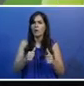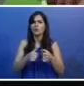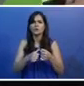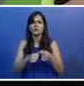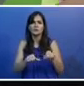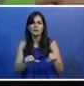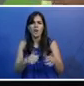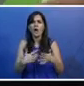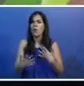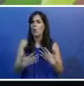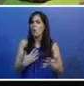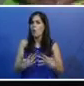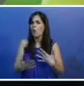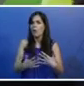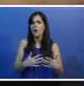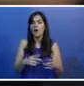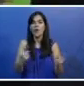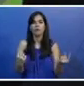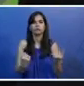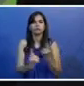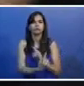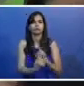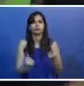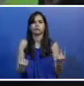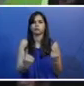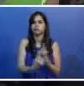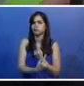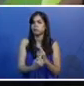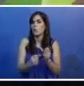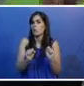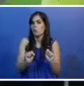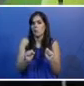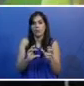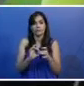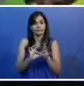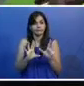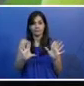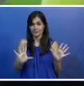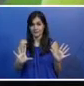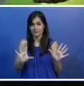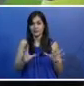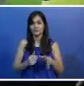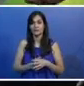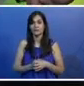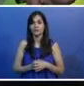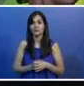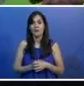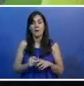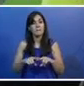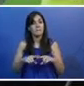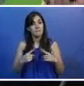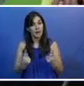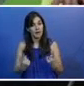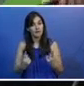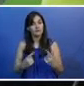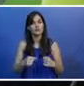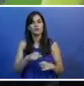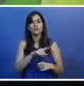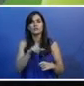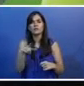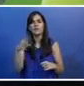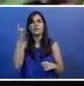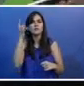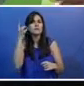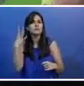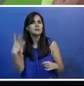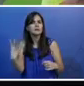de qualquer forma de ordem aqui, as letras e os números. Por convenção, para facilitar